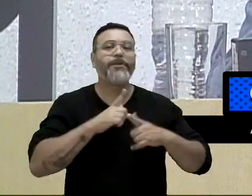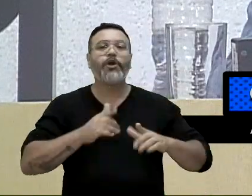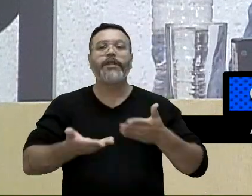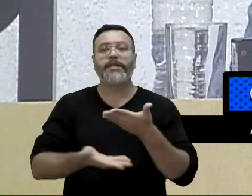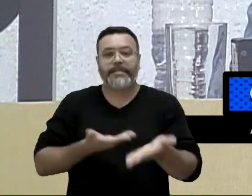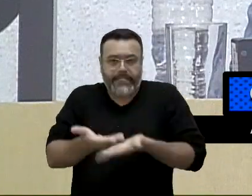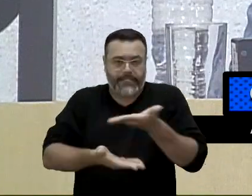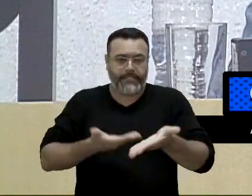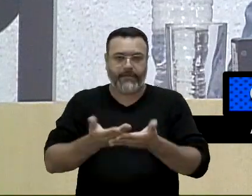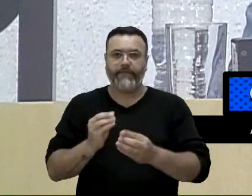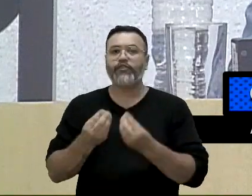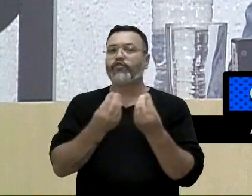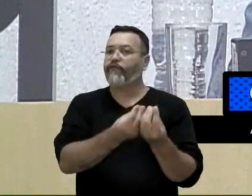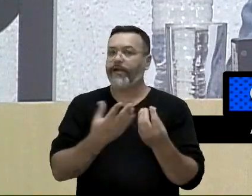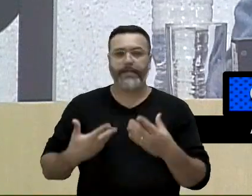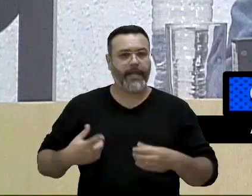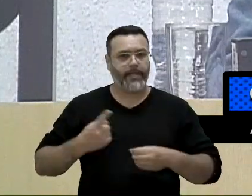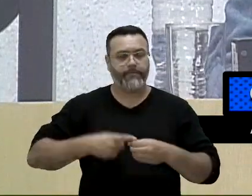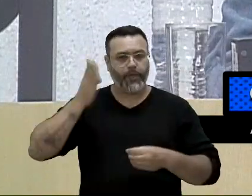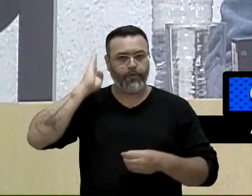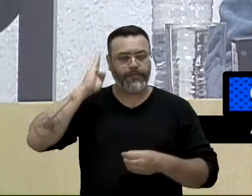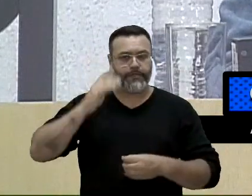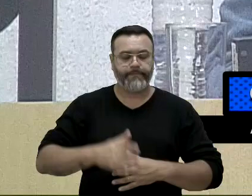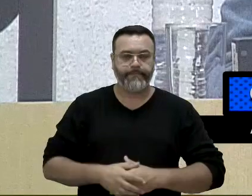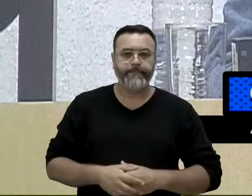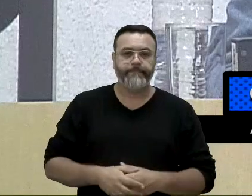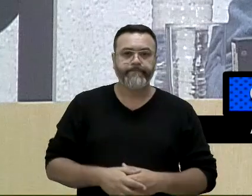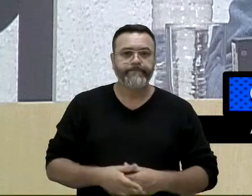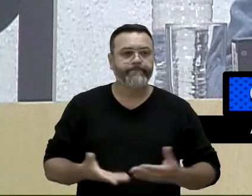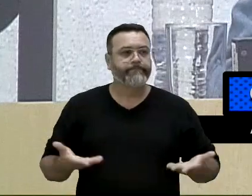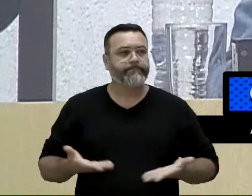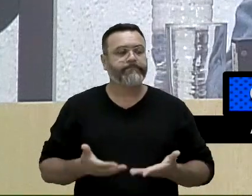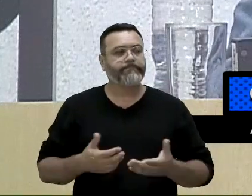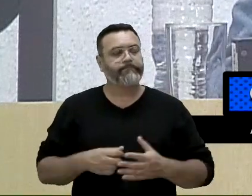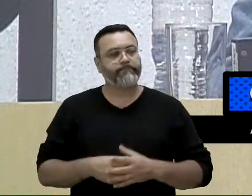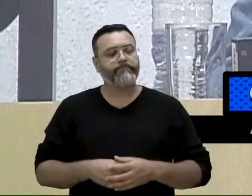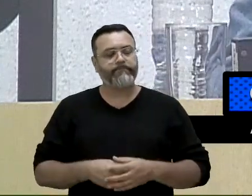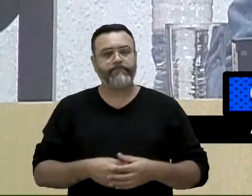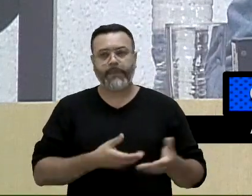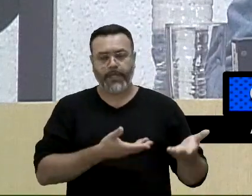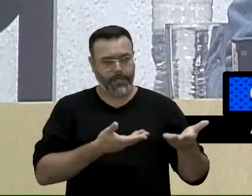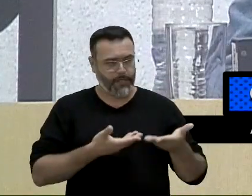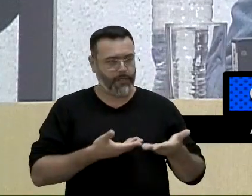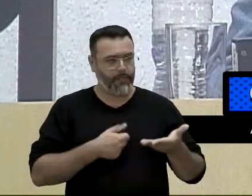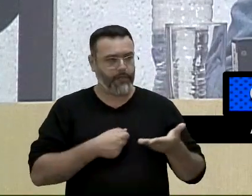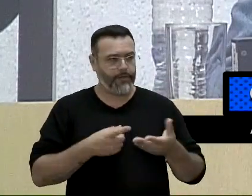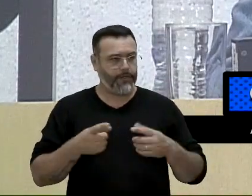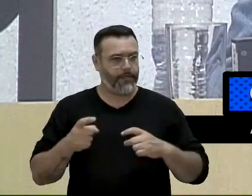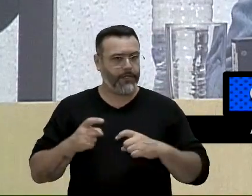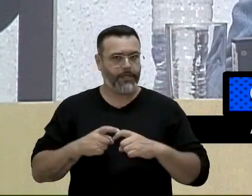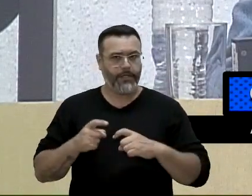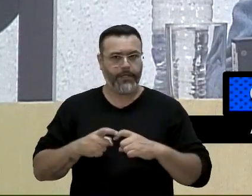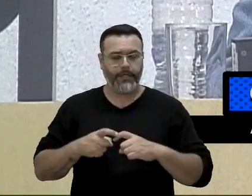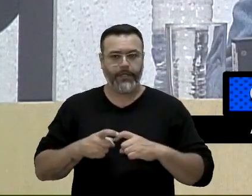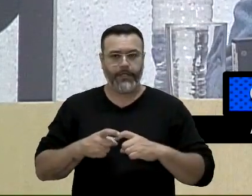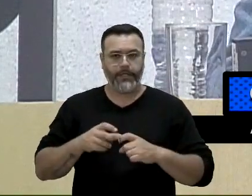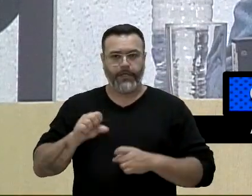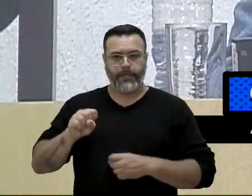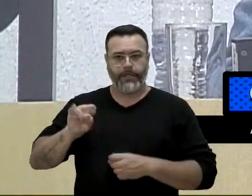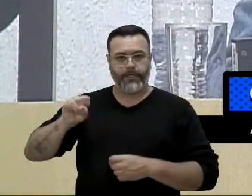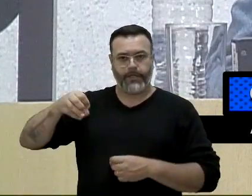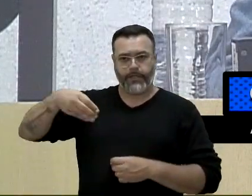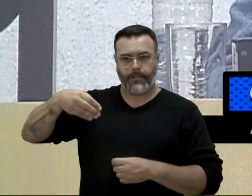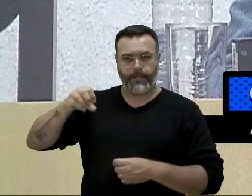serviços. Queria convidar agora a doutora Simone para fazer o uso da